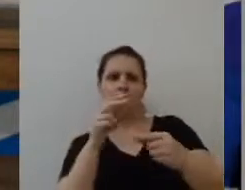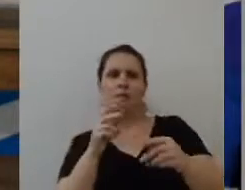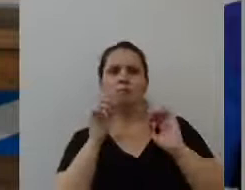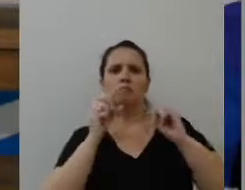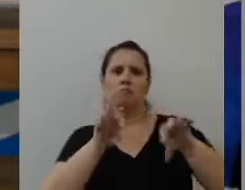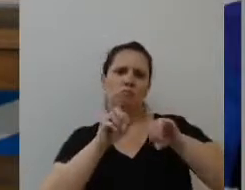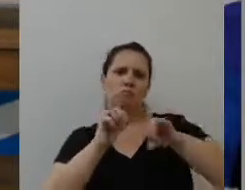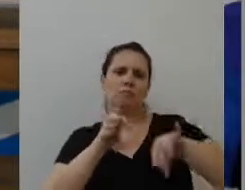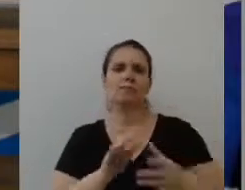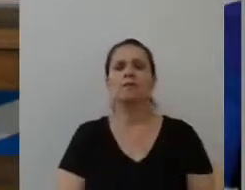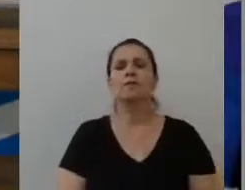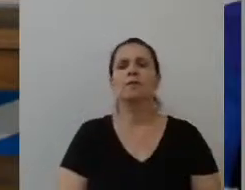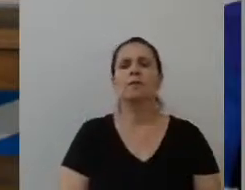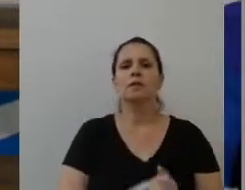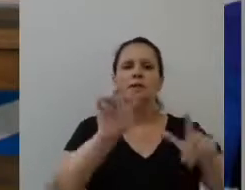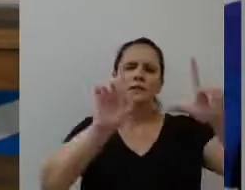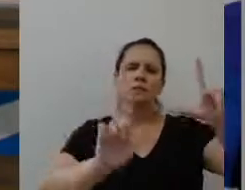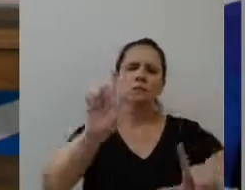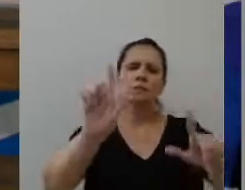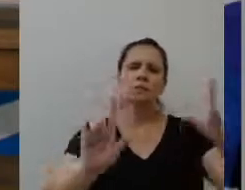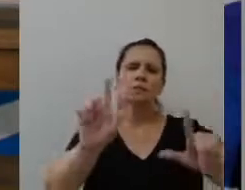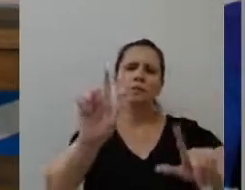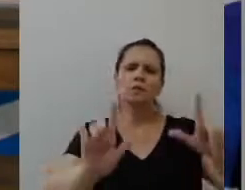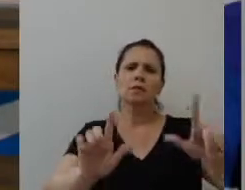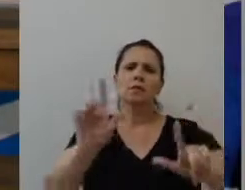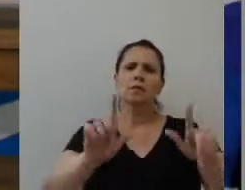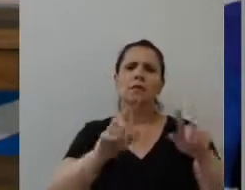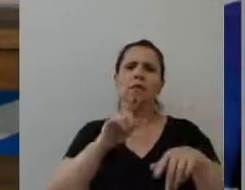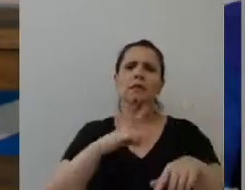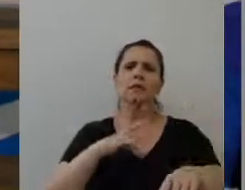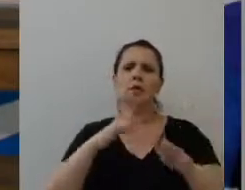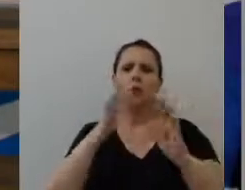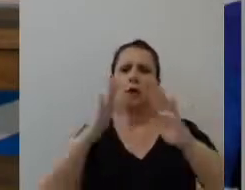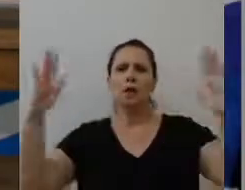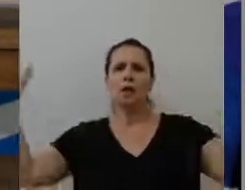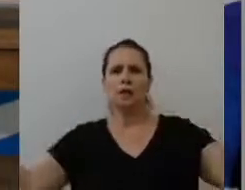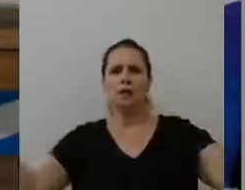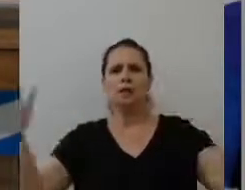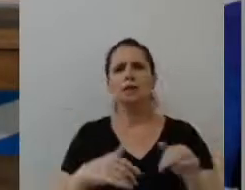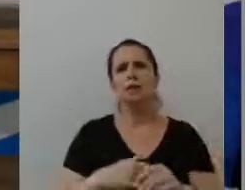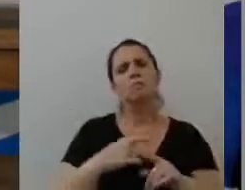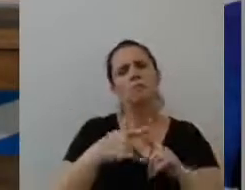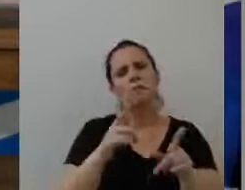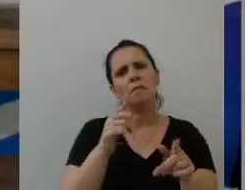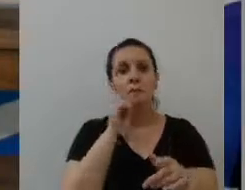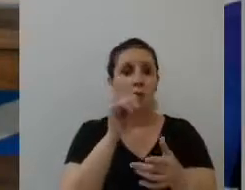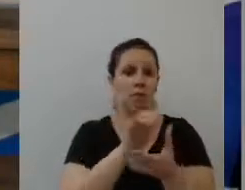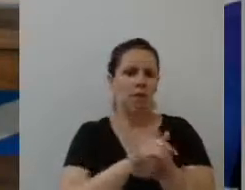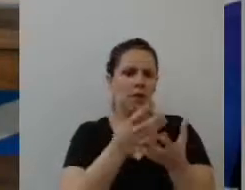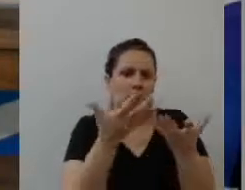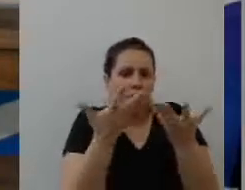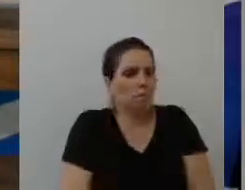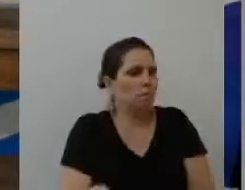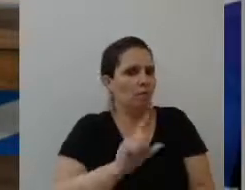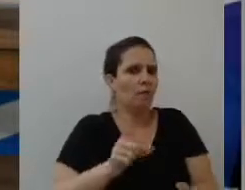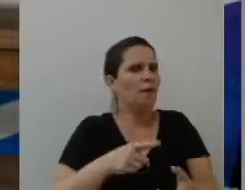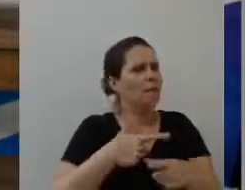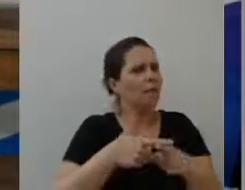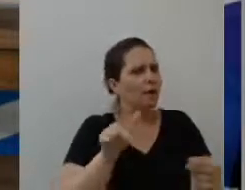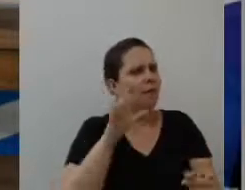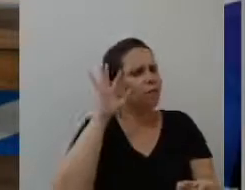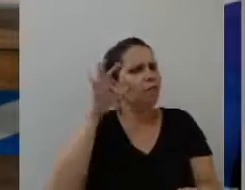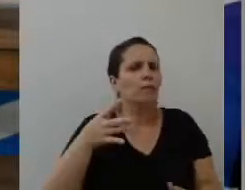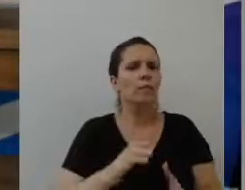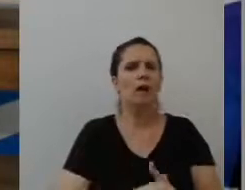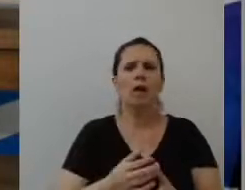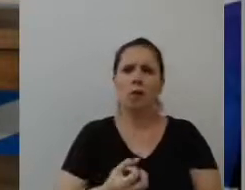Olha lá. Televisão, lá em casa tem uma grande, a gente desenrola. Minha mulher não vai deixar não, mas a gente desenrola. Gente, falando sério, viram esse poema